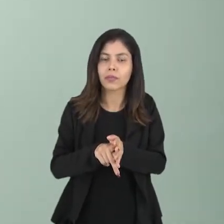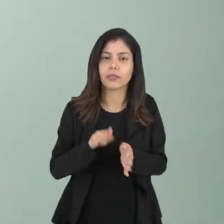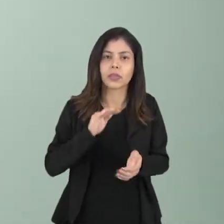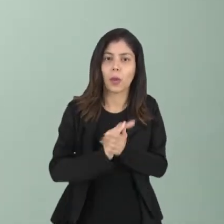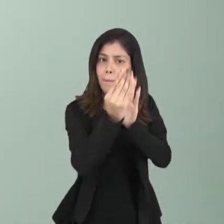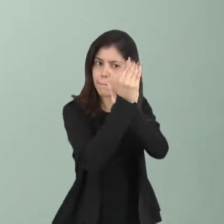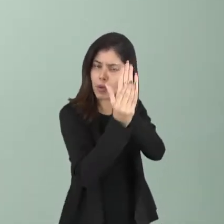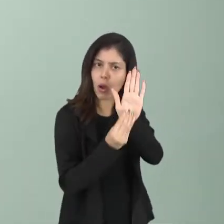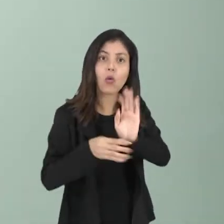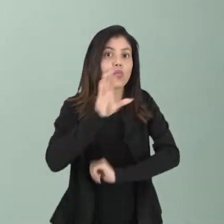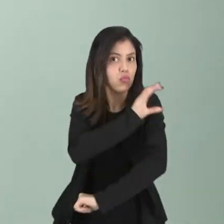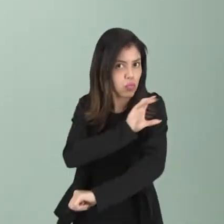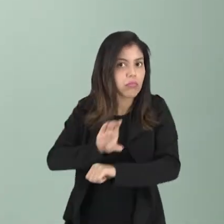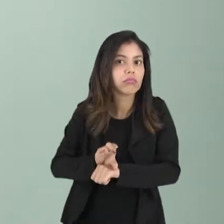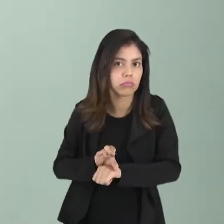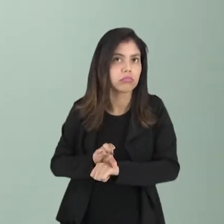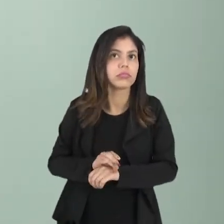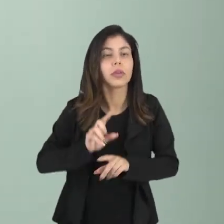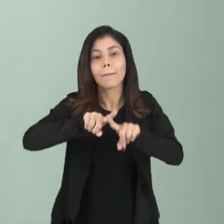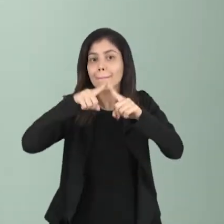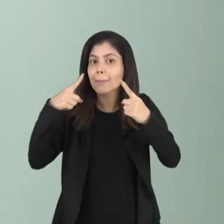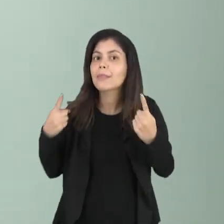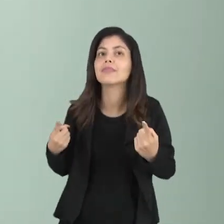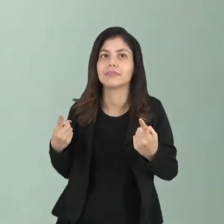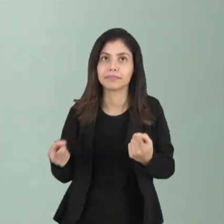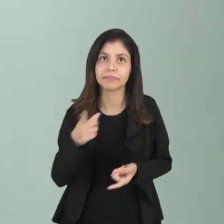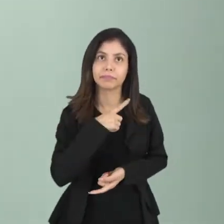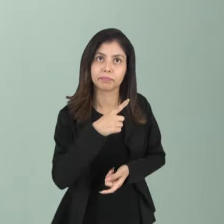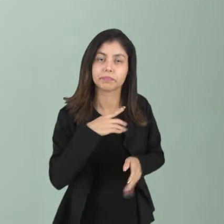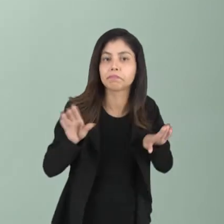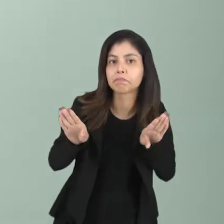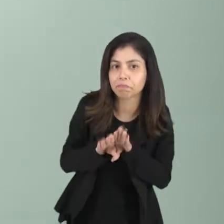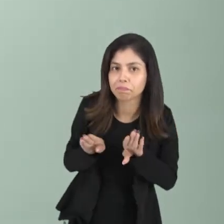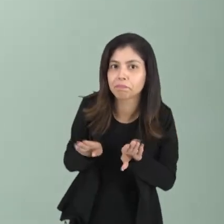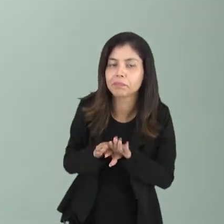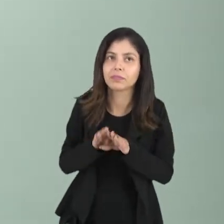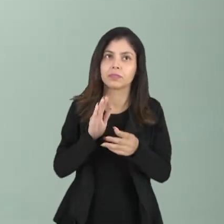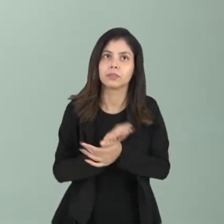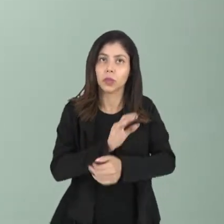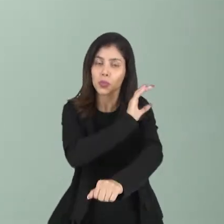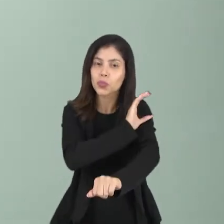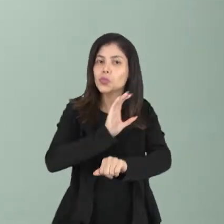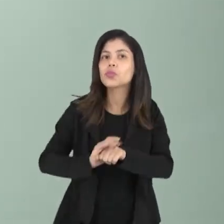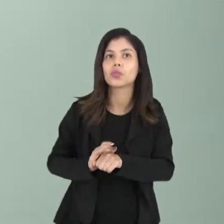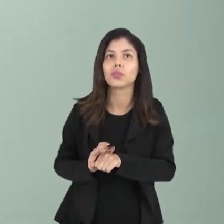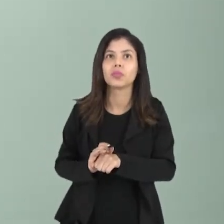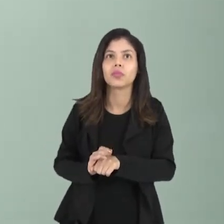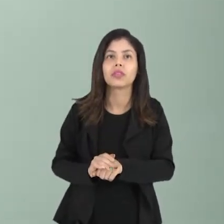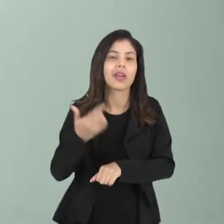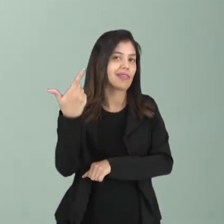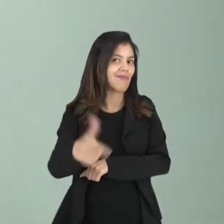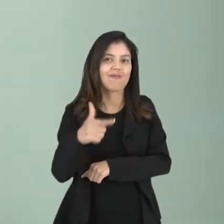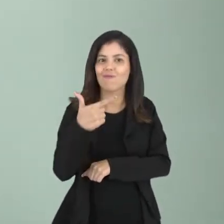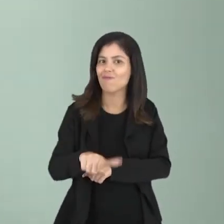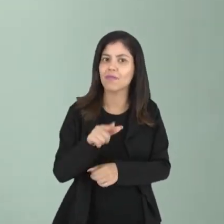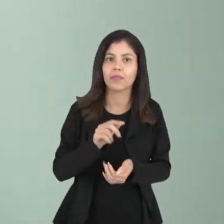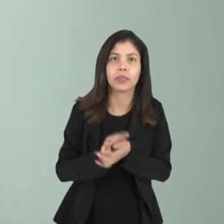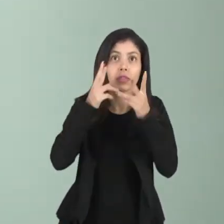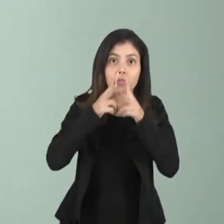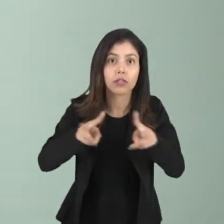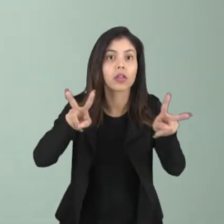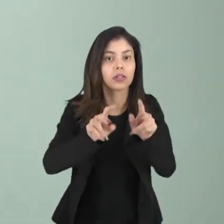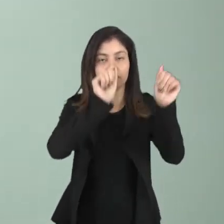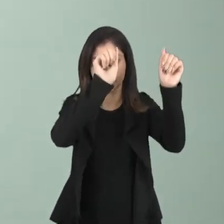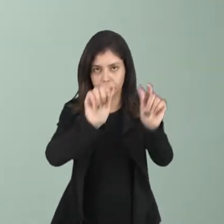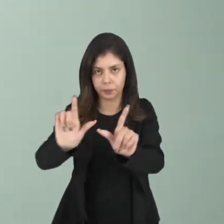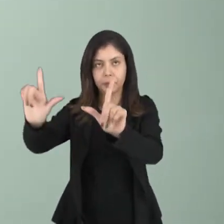determinado padrão cultural. Mas existe também a cultura imaterial.